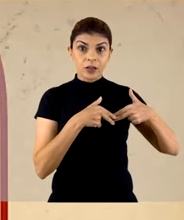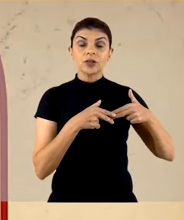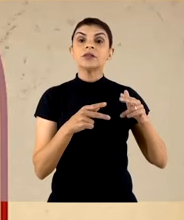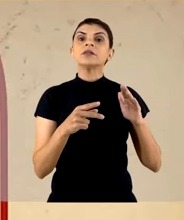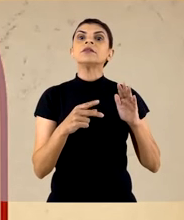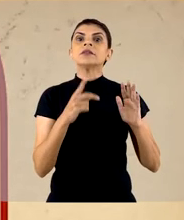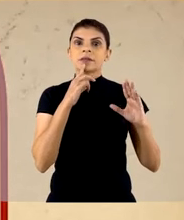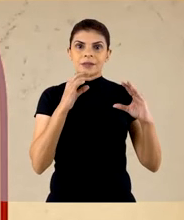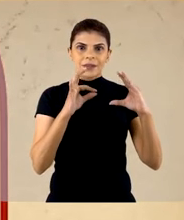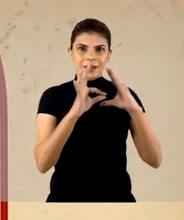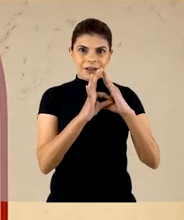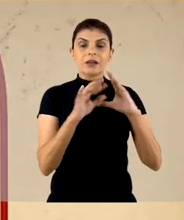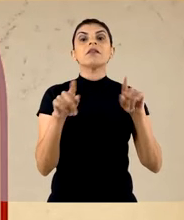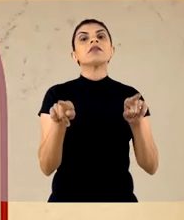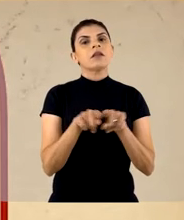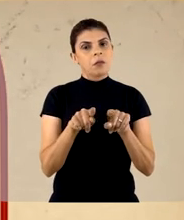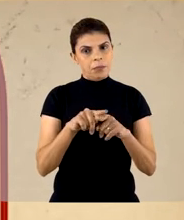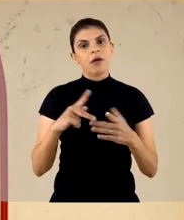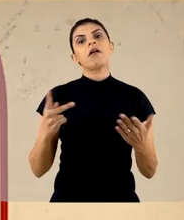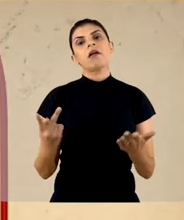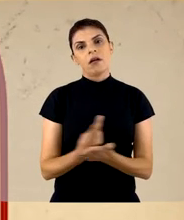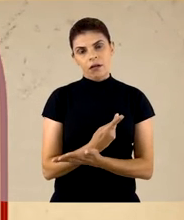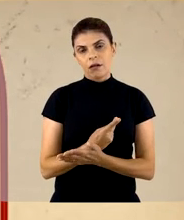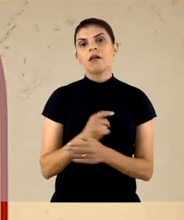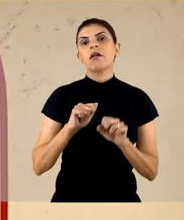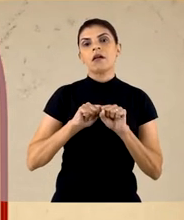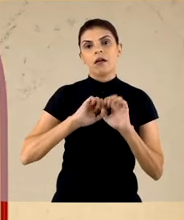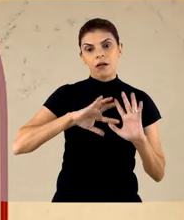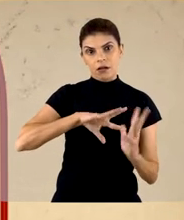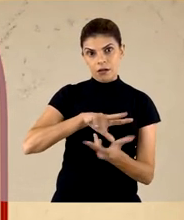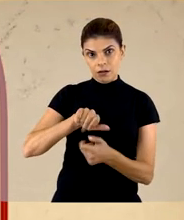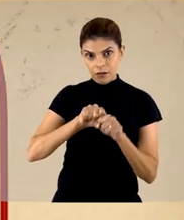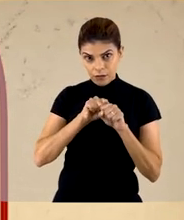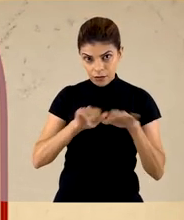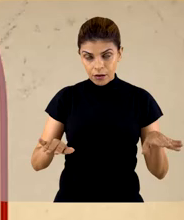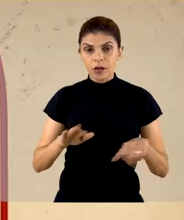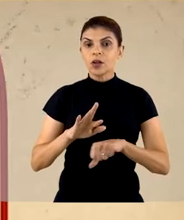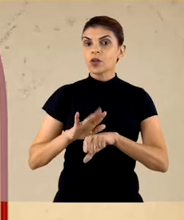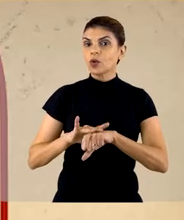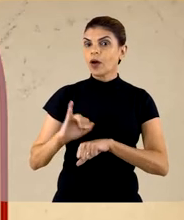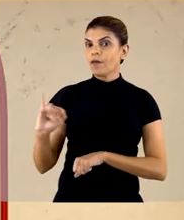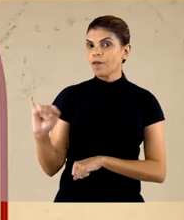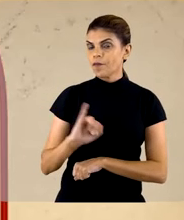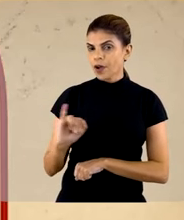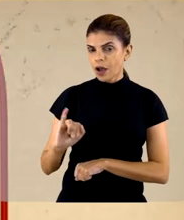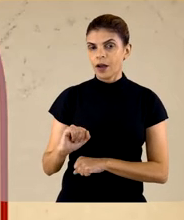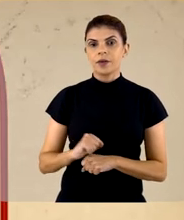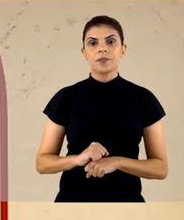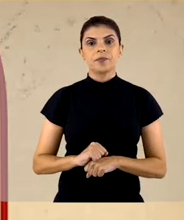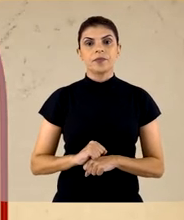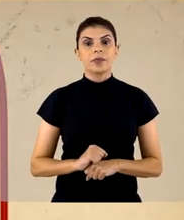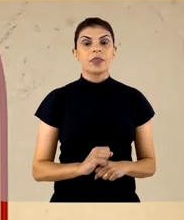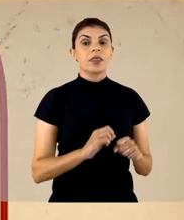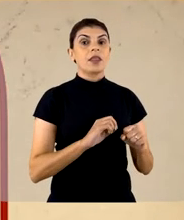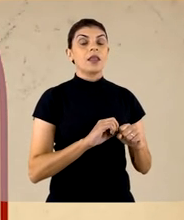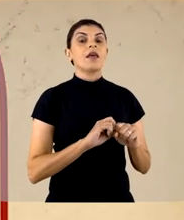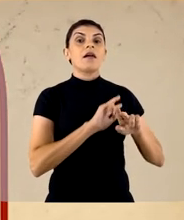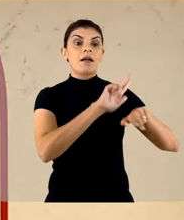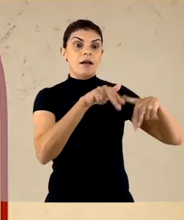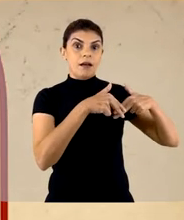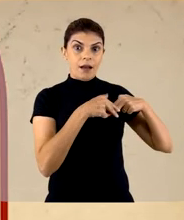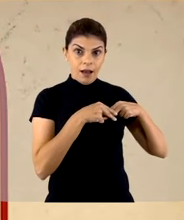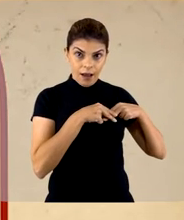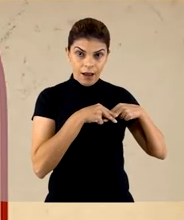também é considerada uma pandemia. Algumas doenças infecto-contagiosas pandêmicas são a AIDS, a